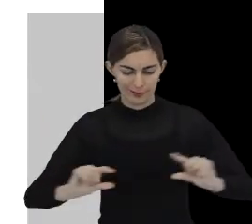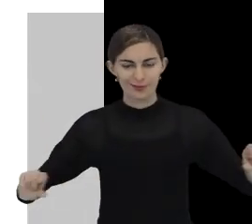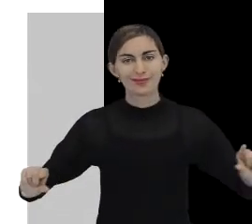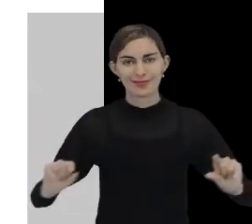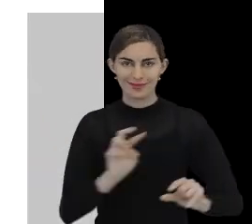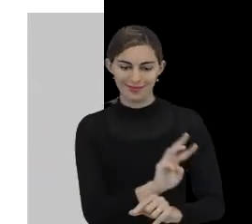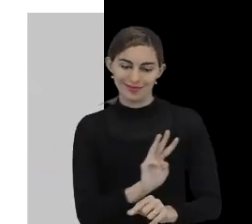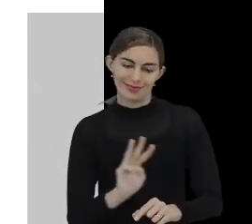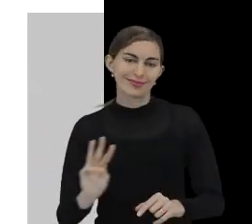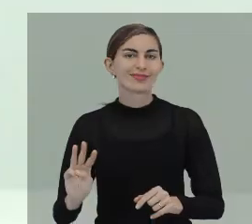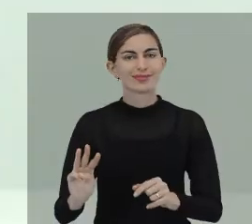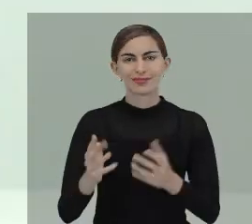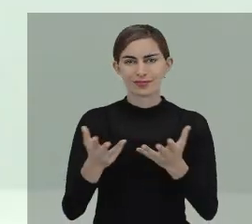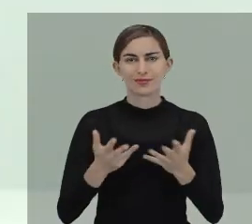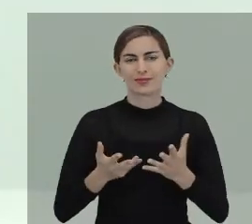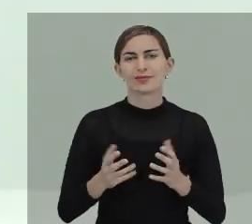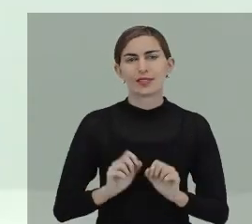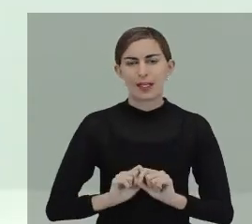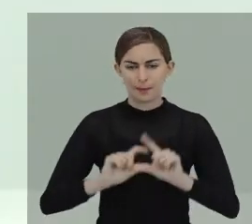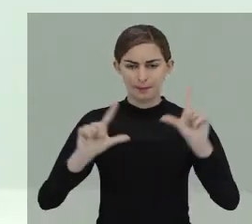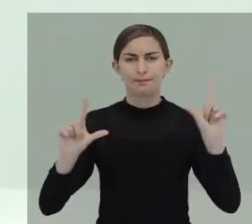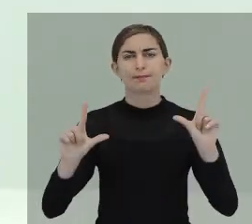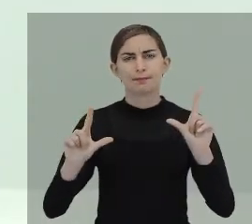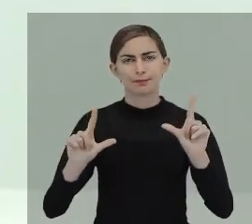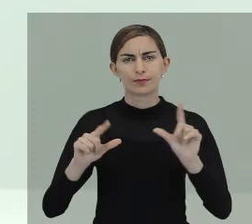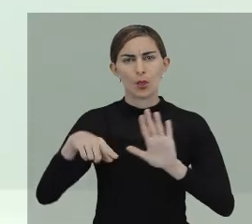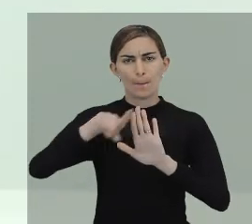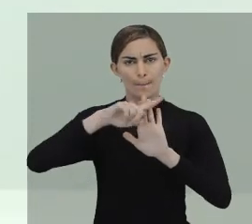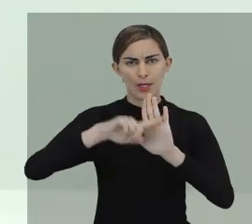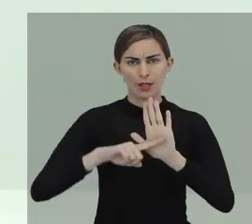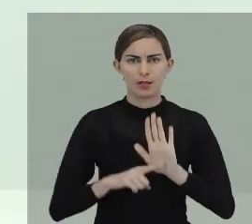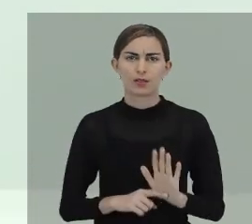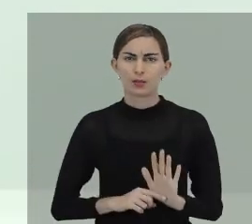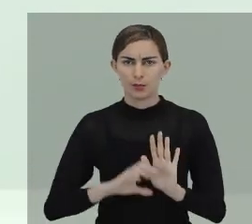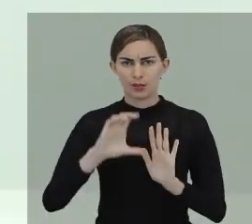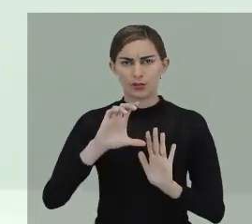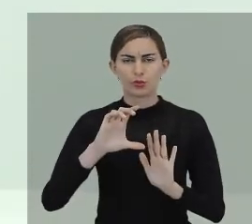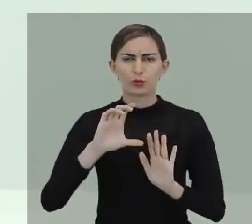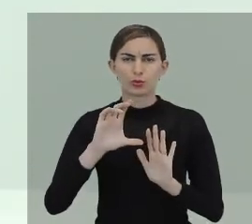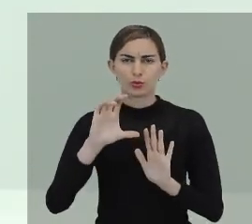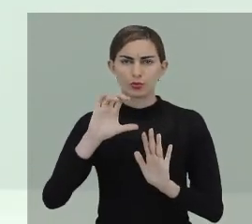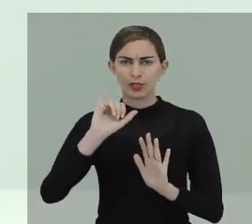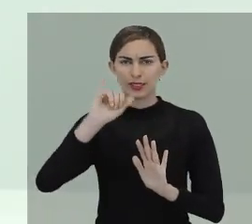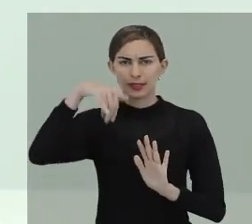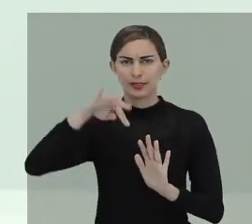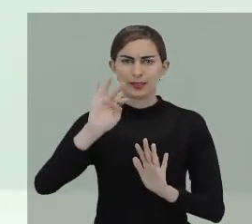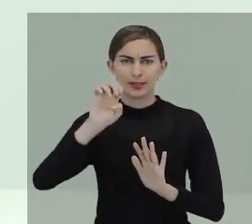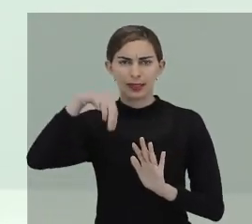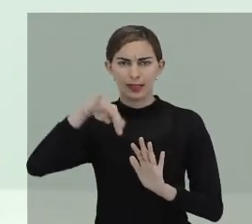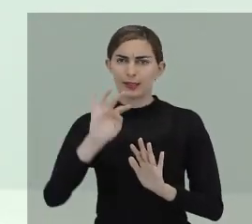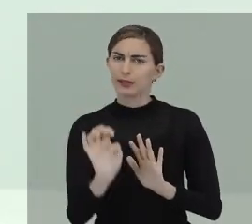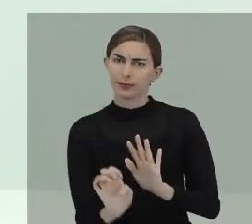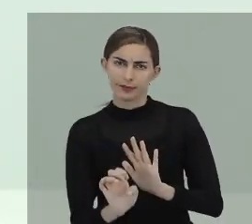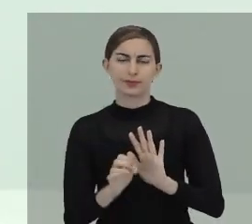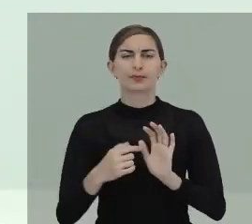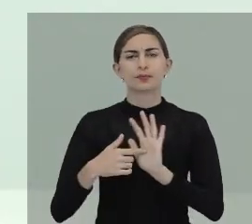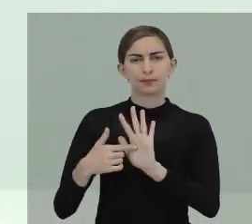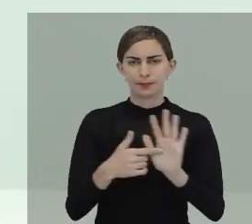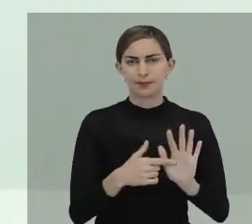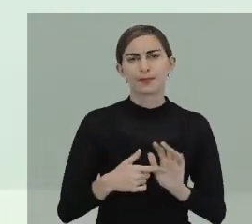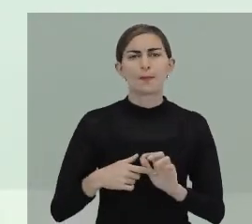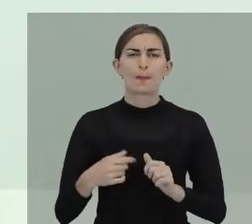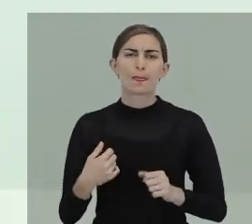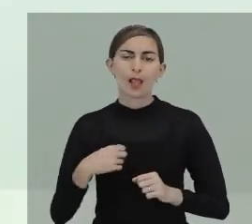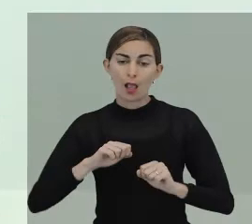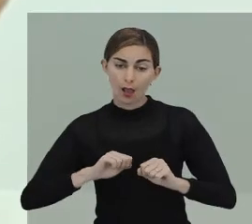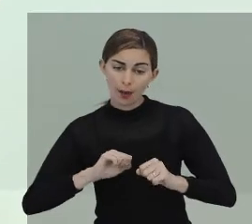vai passar esse URI como parâmetro da sua classe intent. E depois disso, você chama um método Start Activity, passando